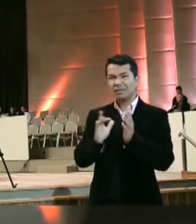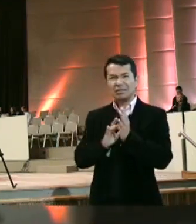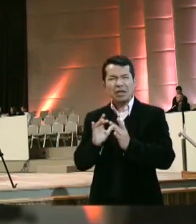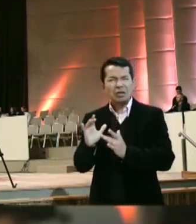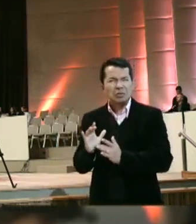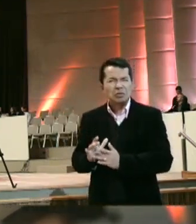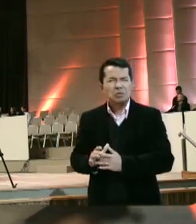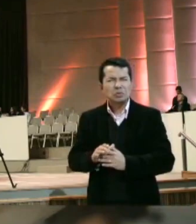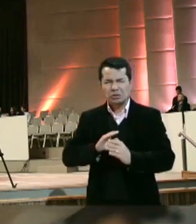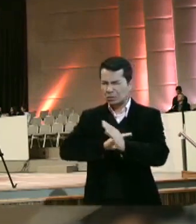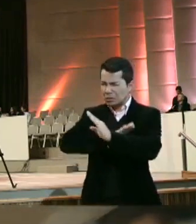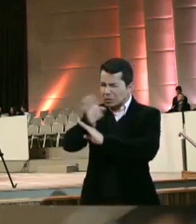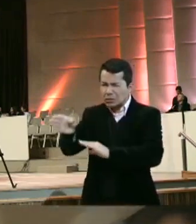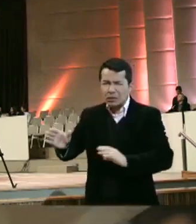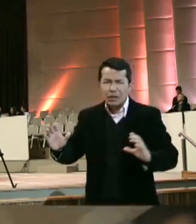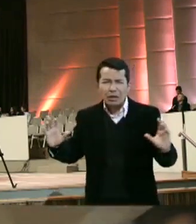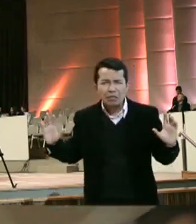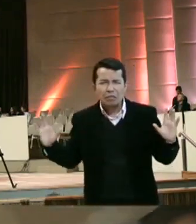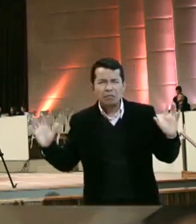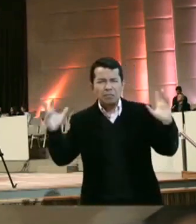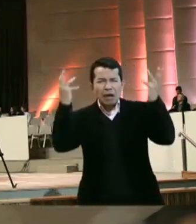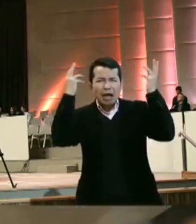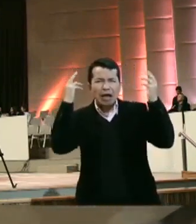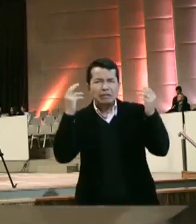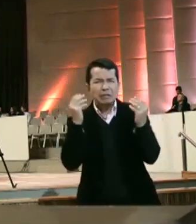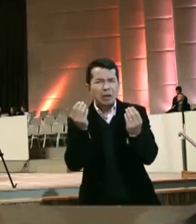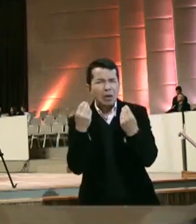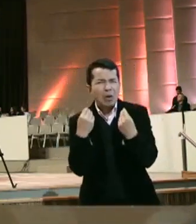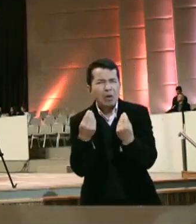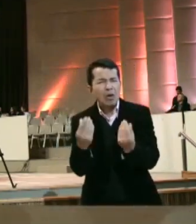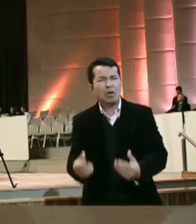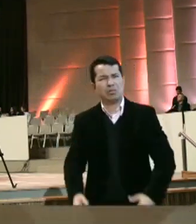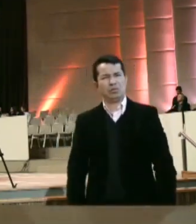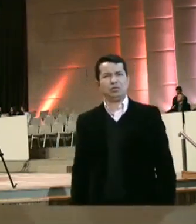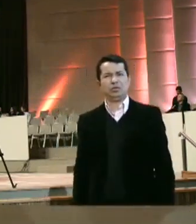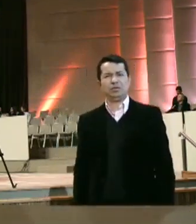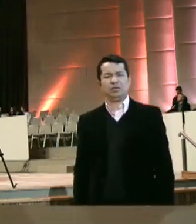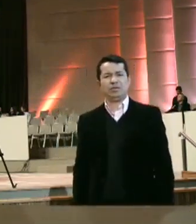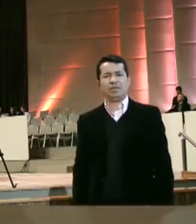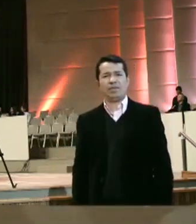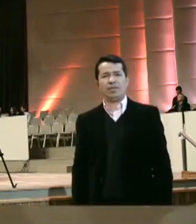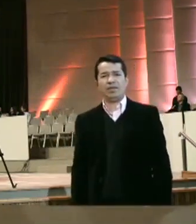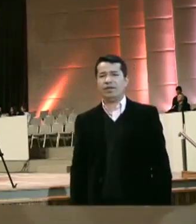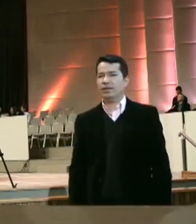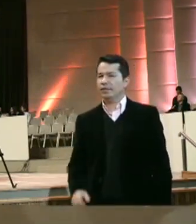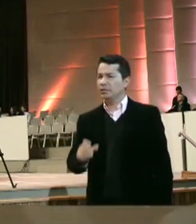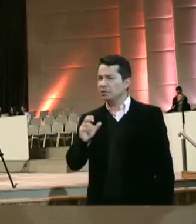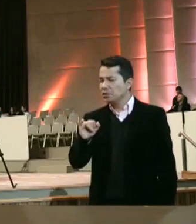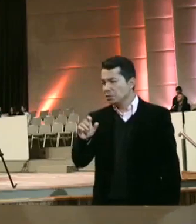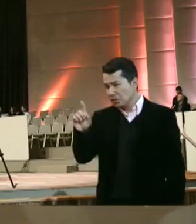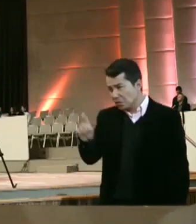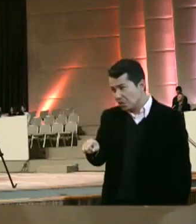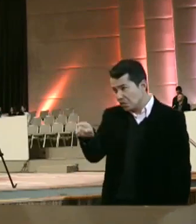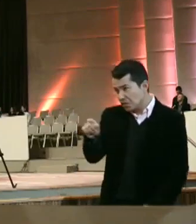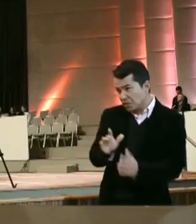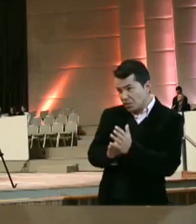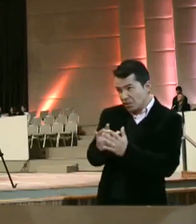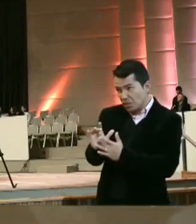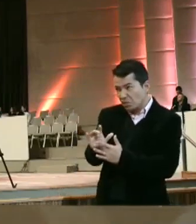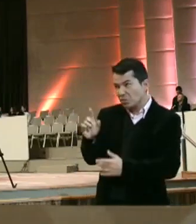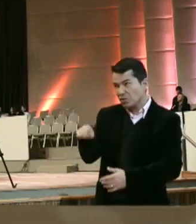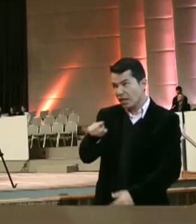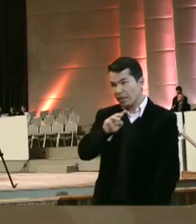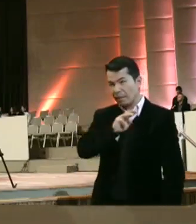festa que os publicanos estão fazendo? Olha, se ele fosse realmente um rabi,